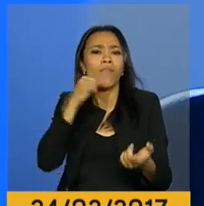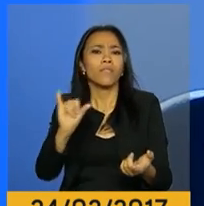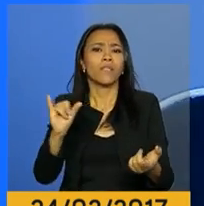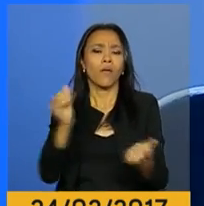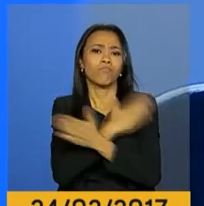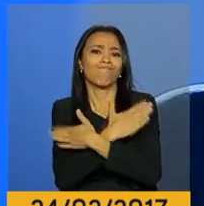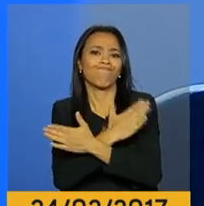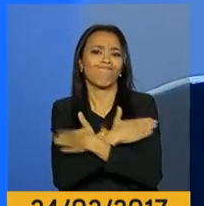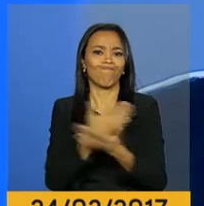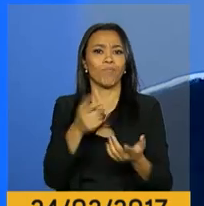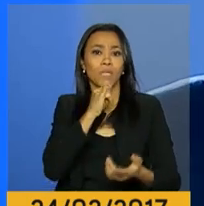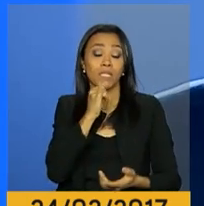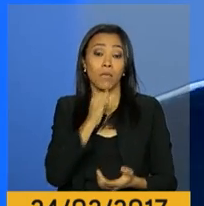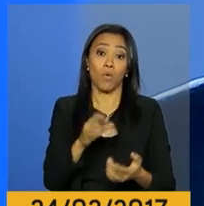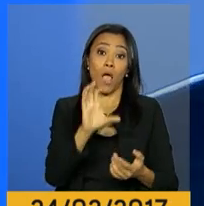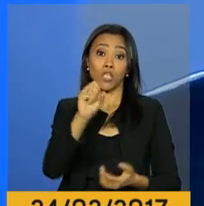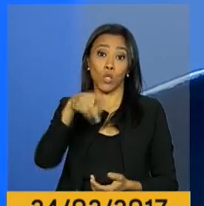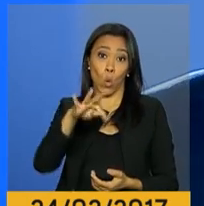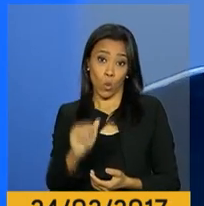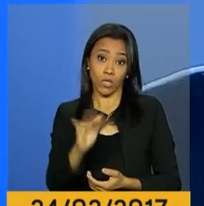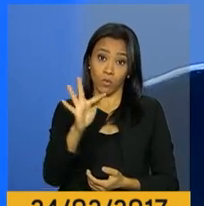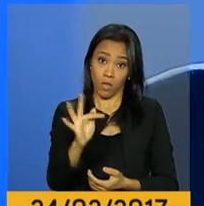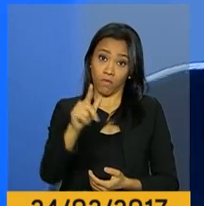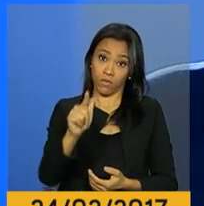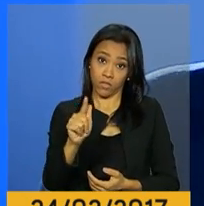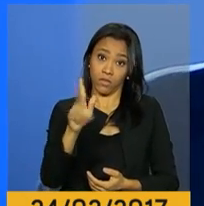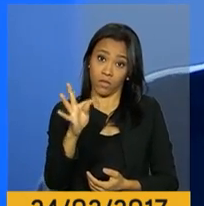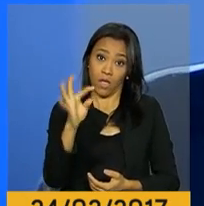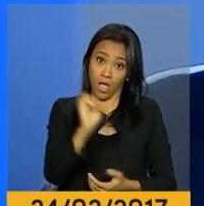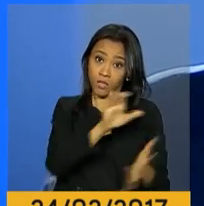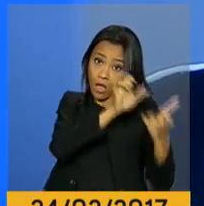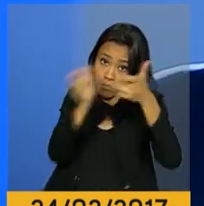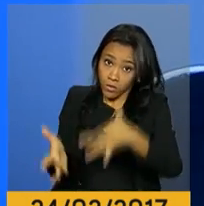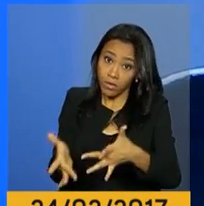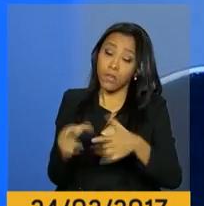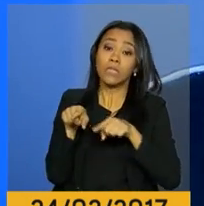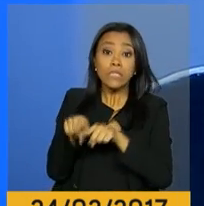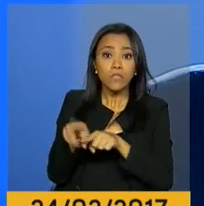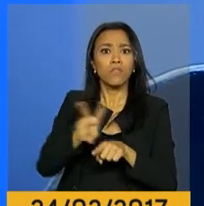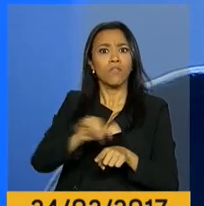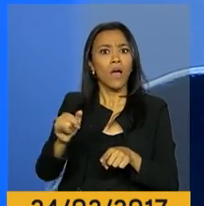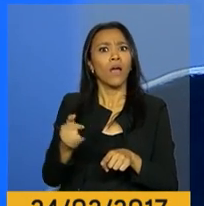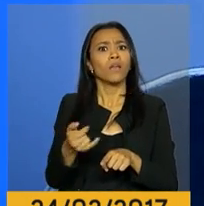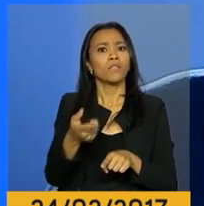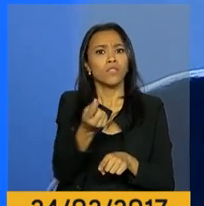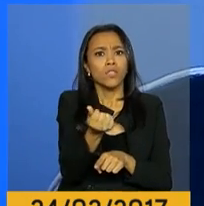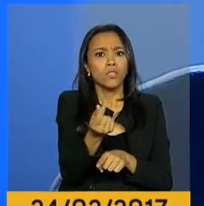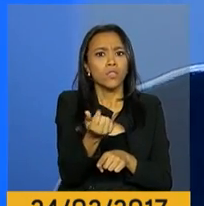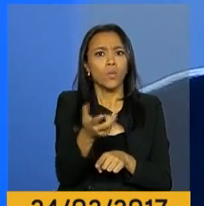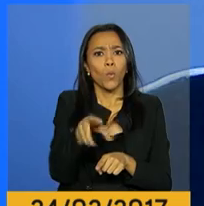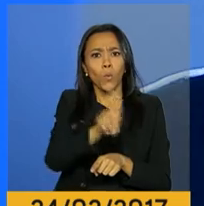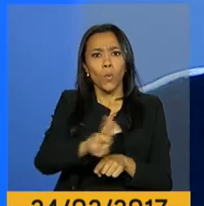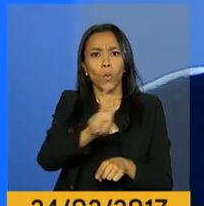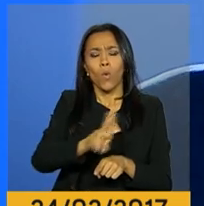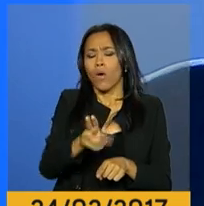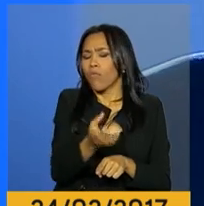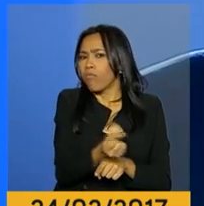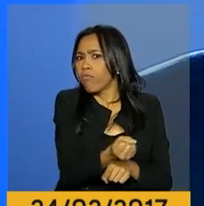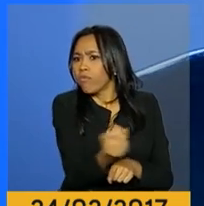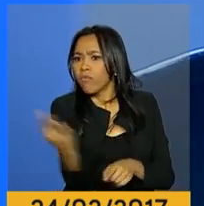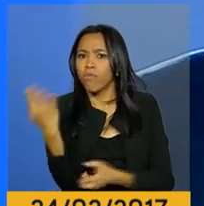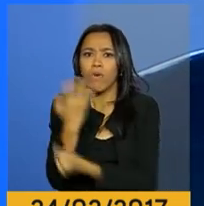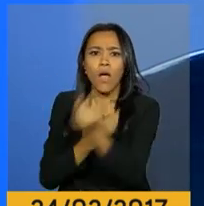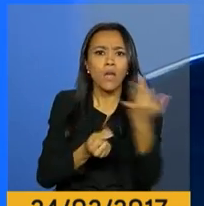sabe das contas inativas do fundo de garantia por tempo de serviço vai atingir milhões e milhões de trabalhadores que